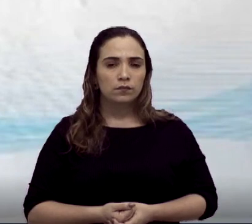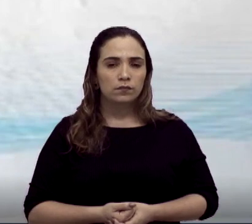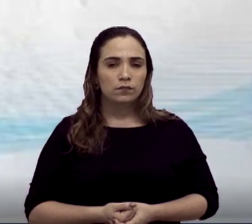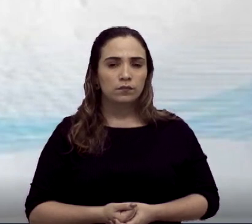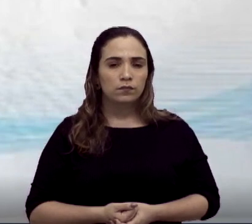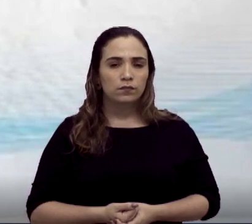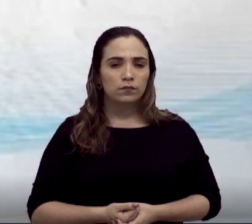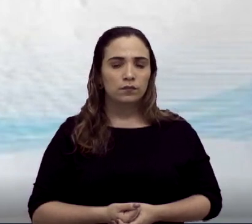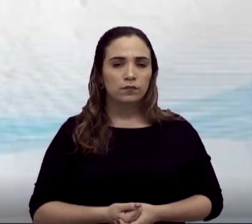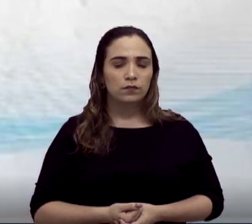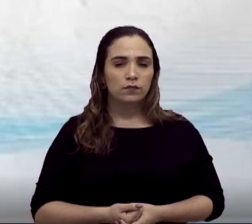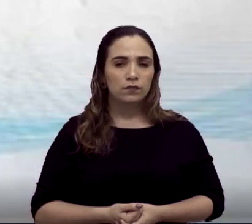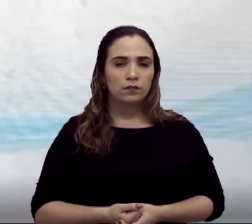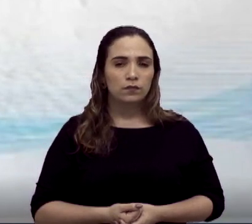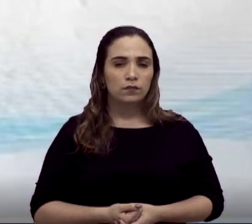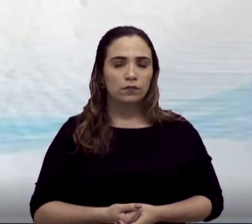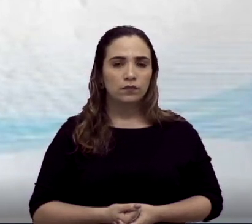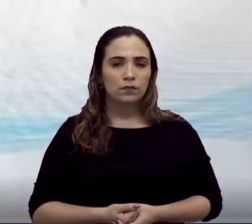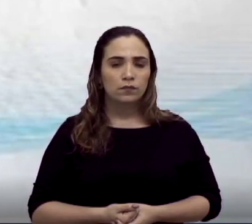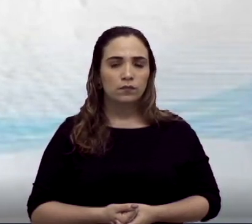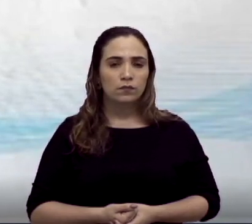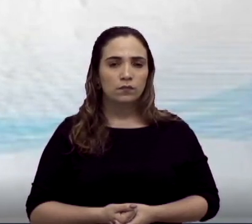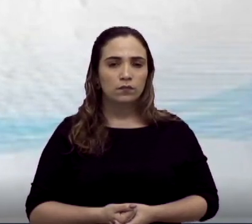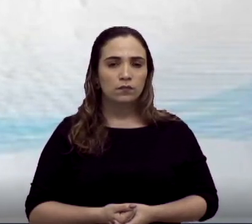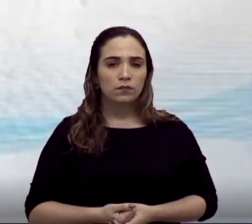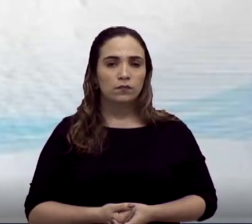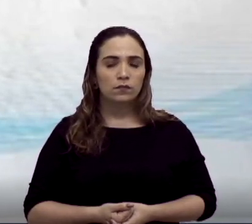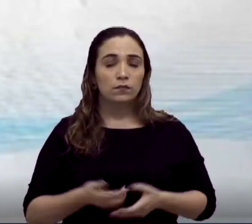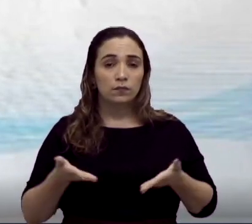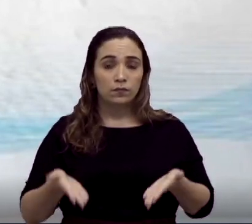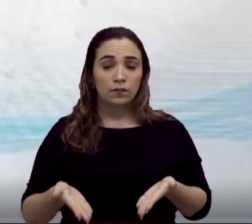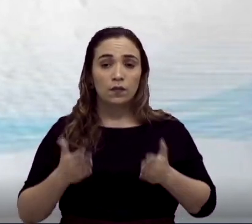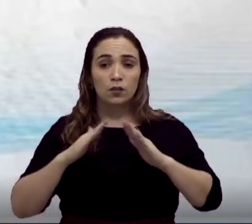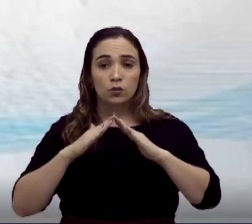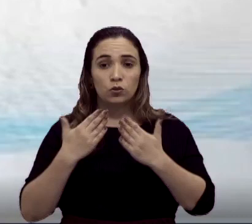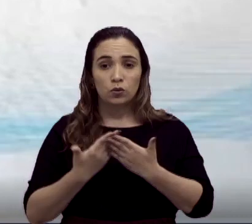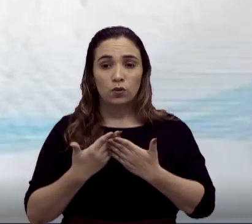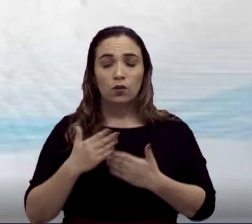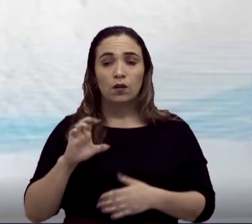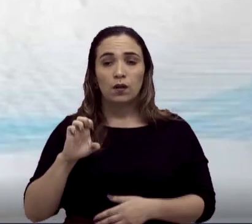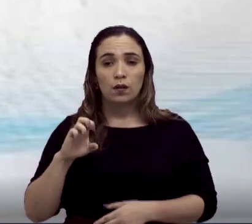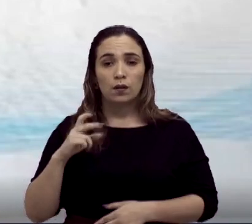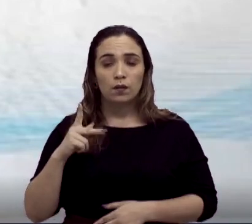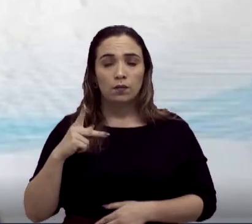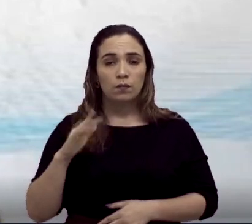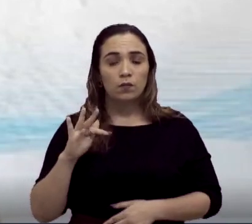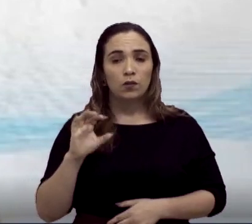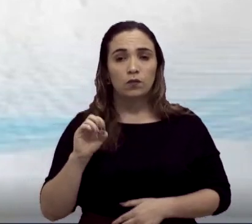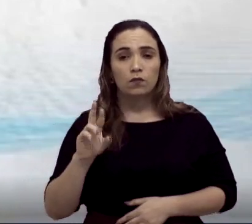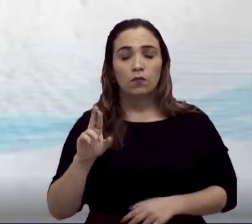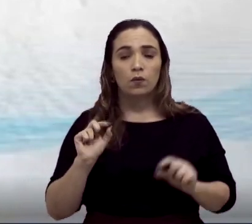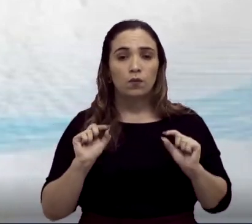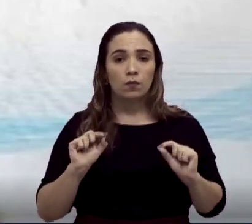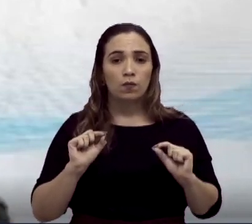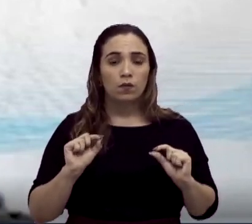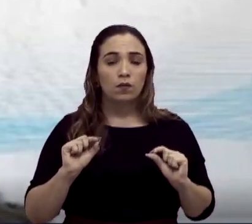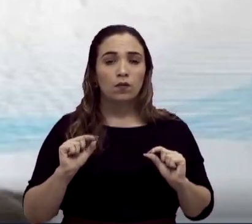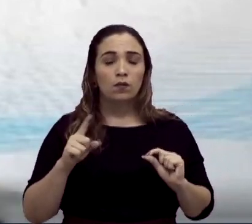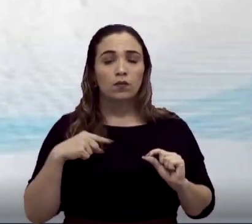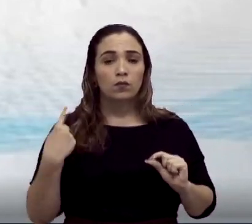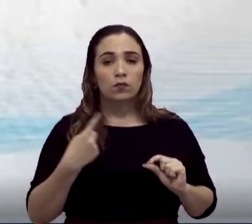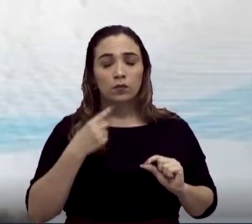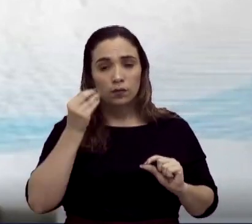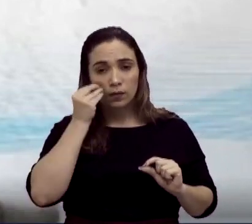puxando, inclusive, aqui para o serviço da nossa escola, que é justamente esse. A gente